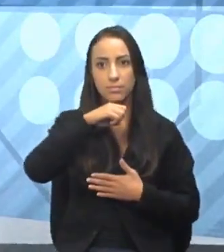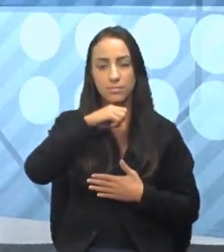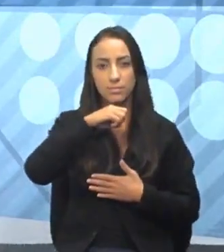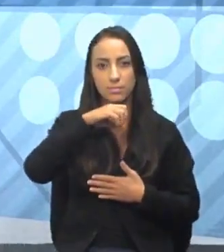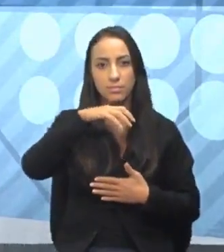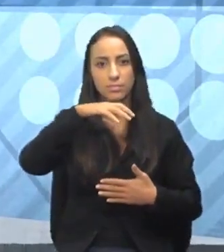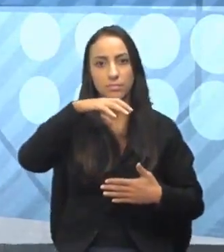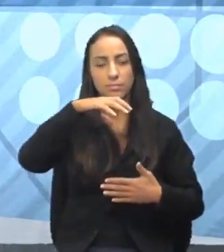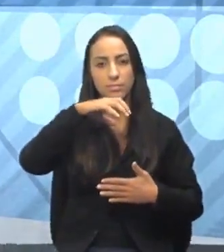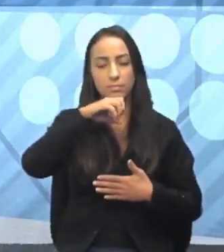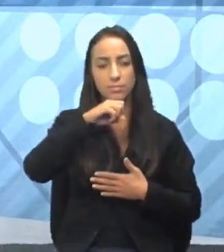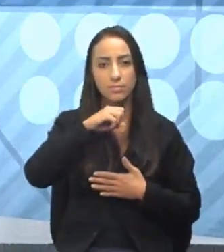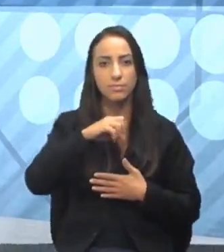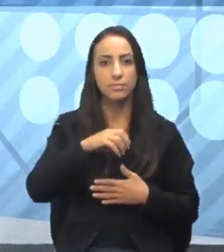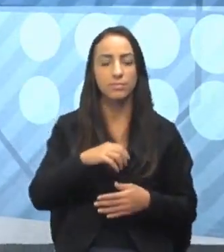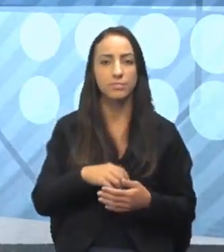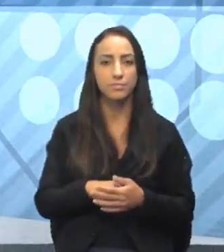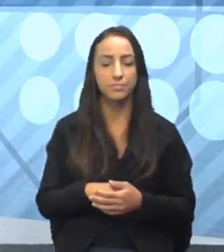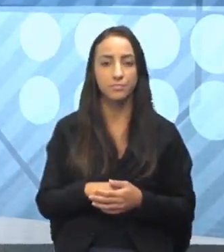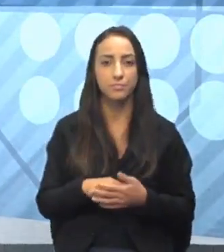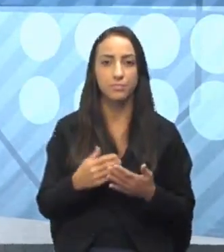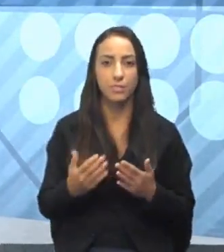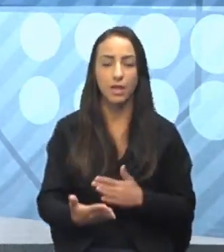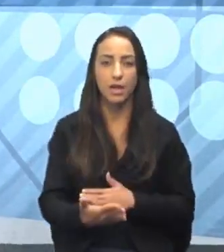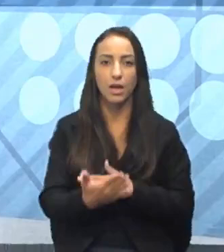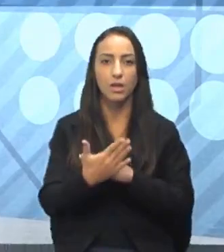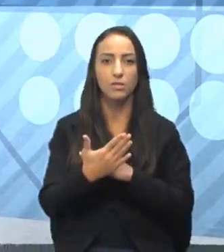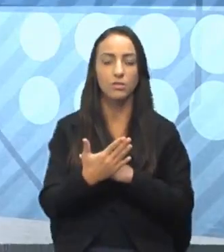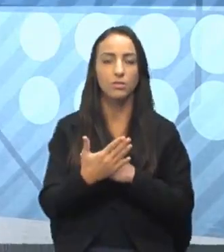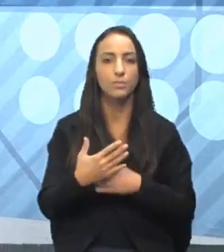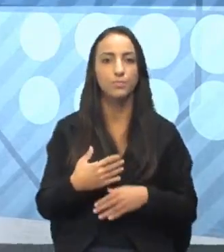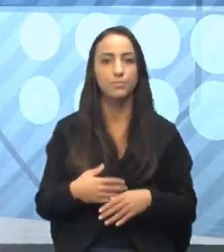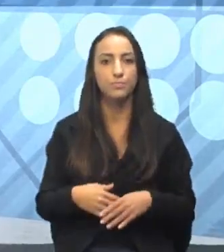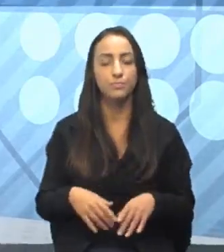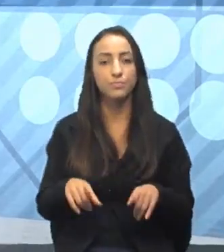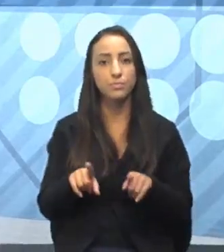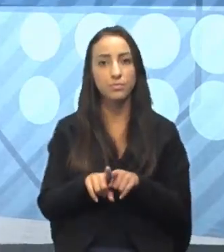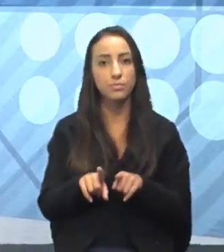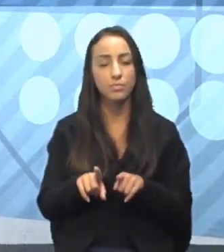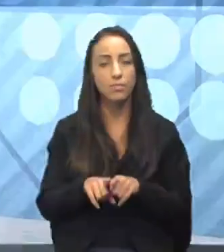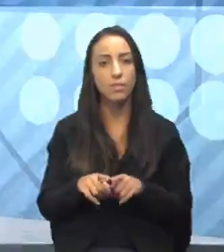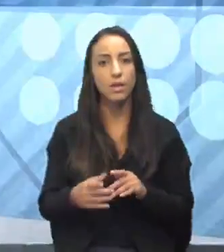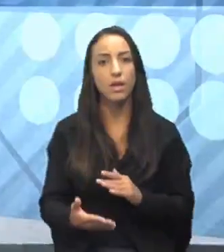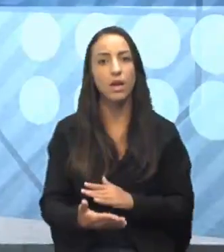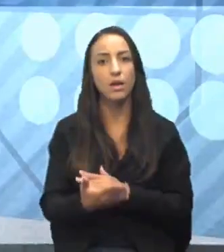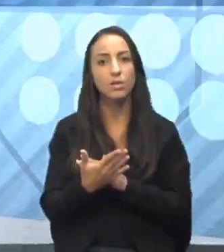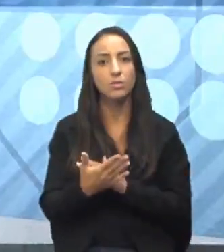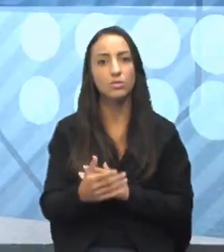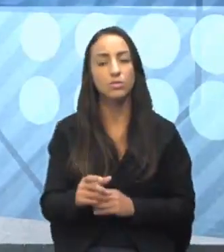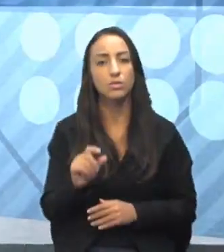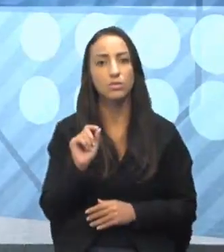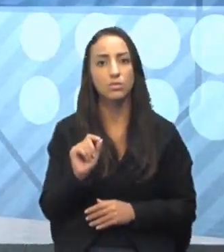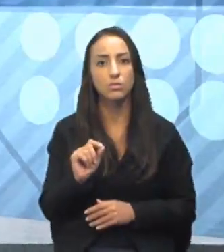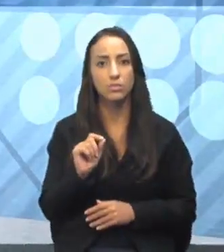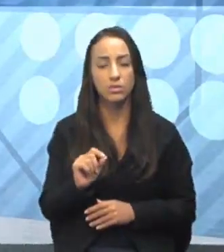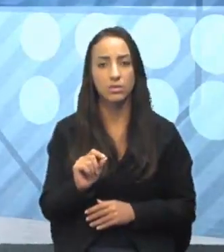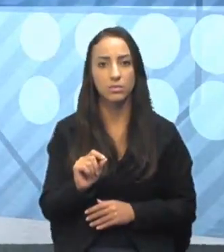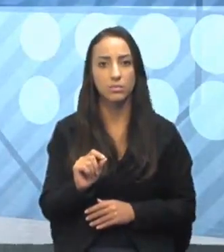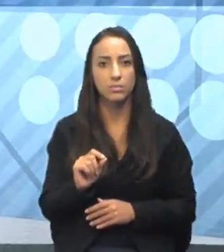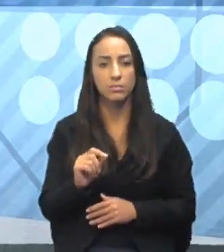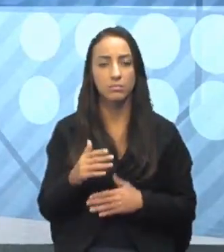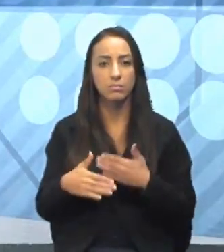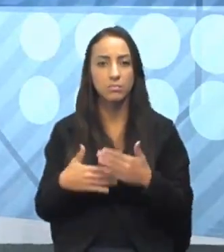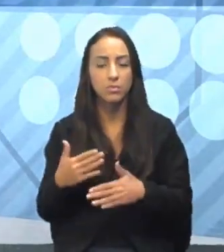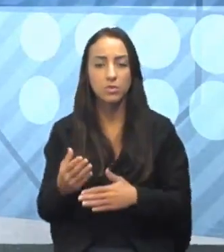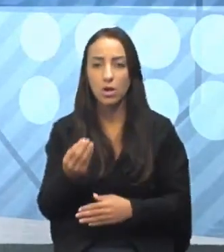sentada, além de favorecer a expansão, então, torácica, auxilia também no processo